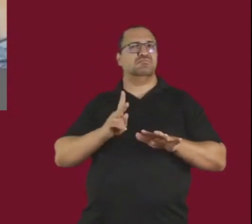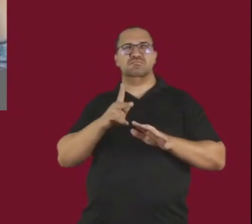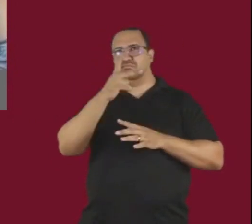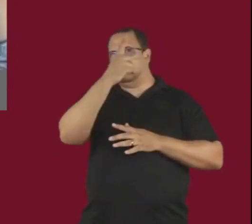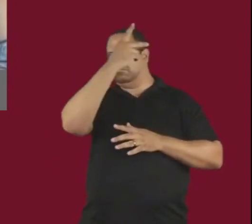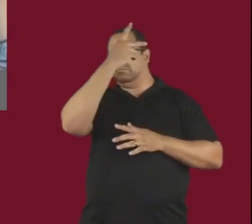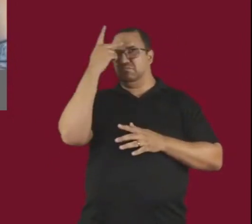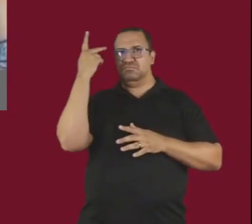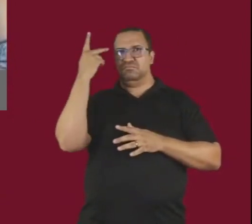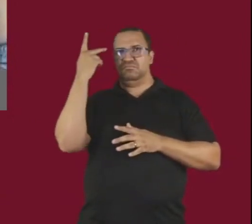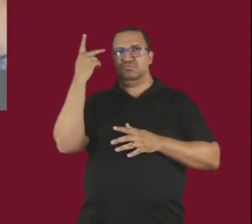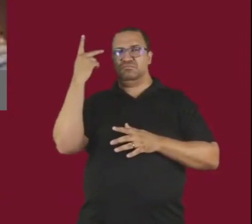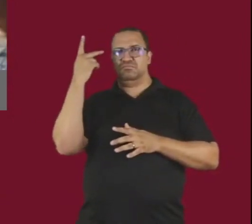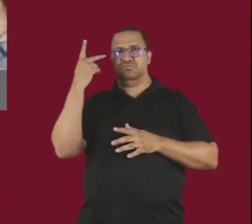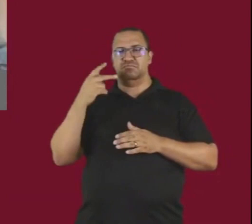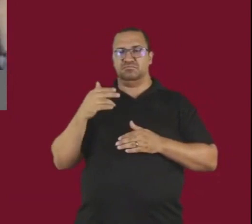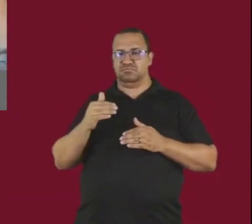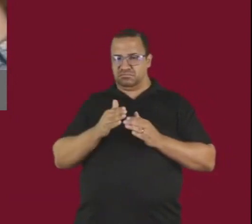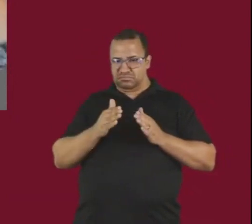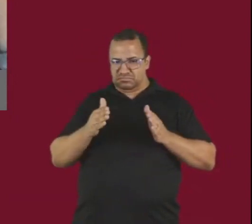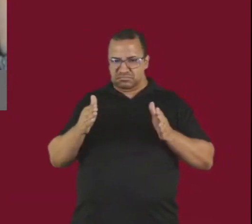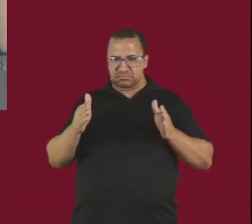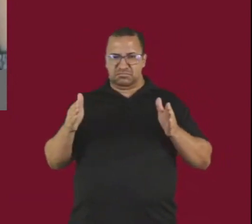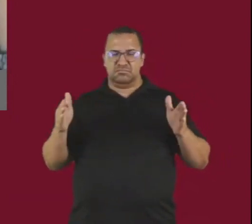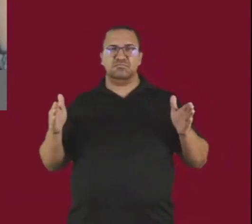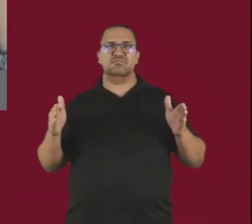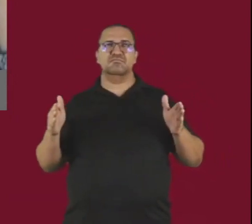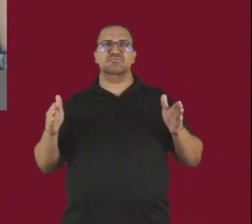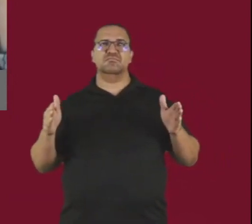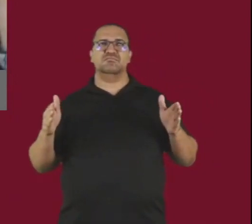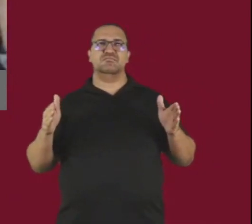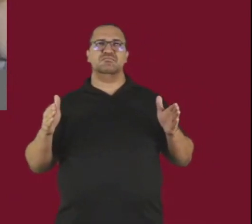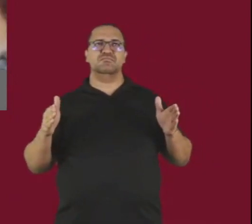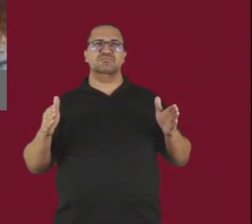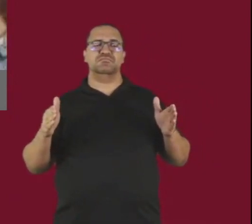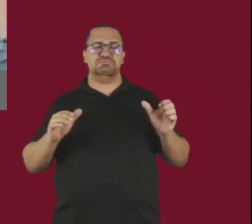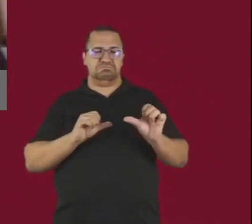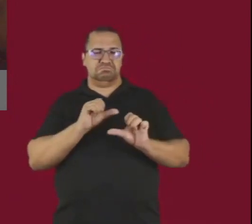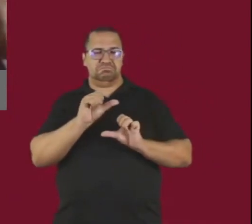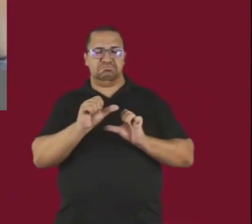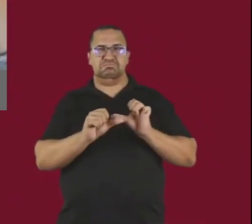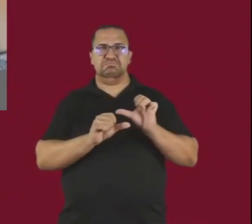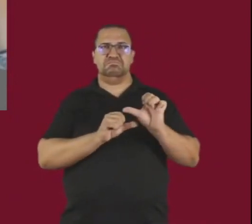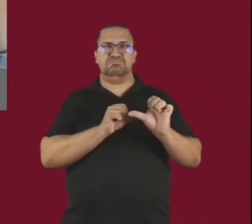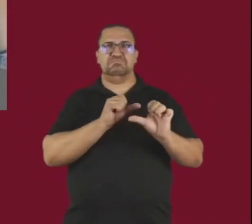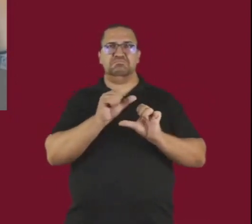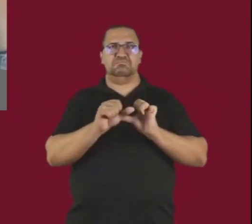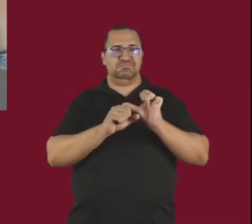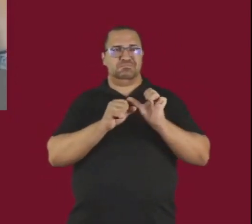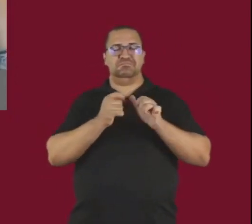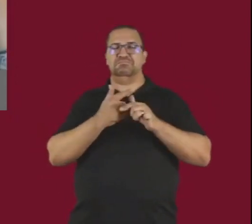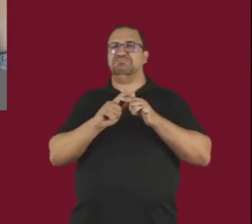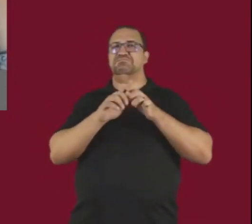que é uma fase e que alguém vai dar um jeito nisso e que isso vai passar.